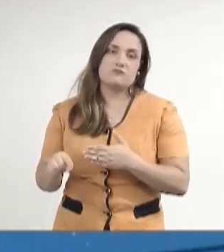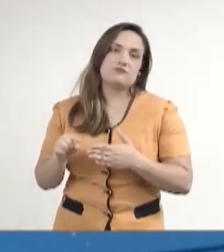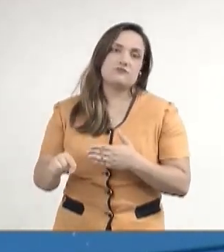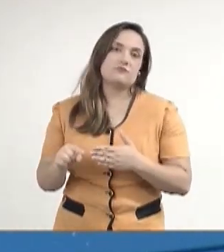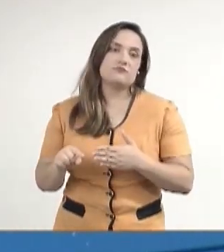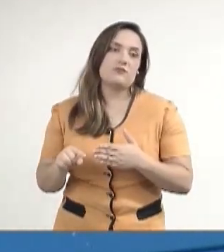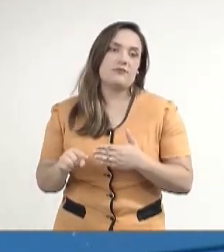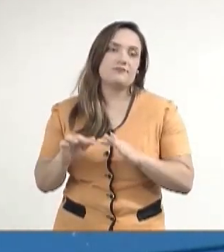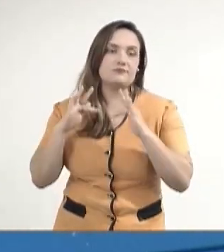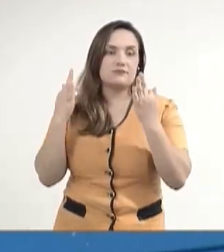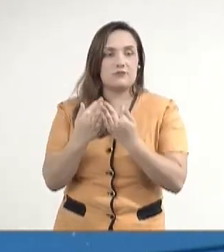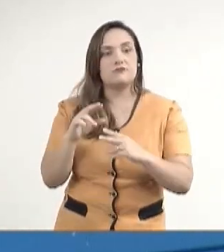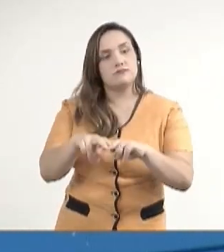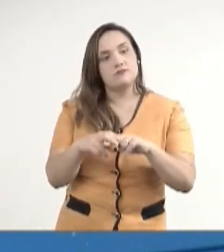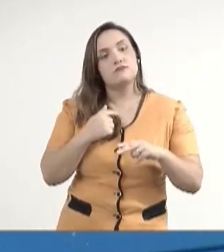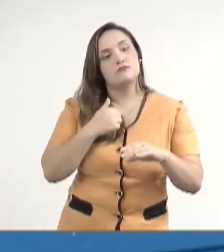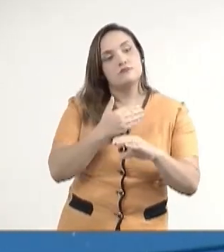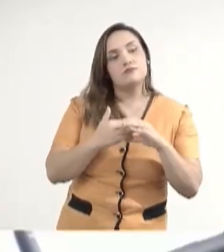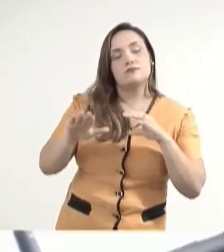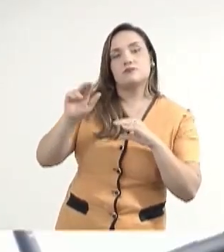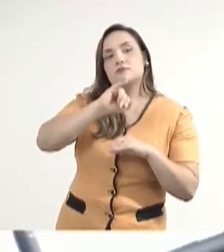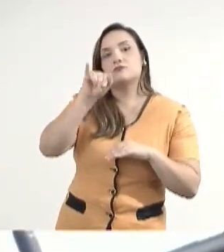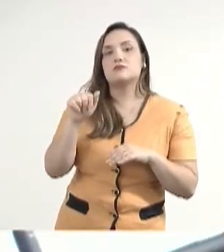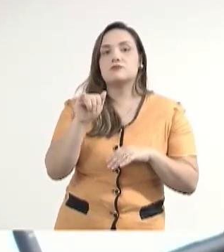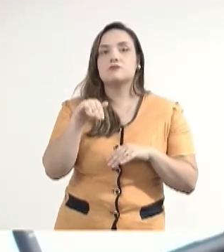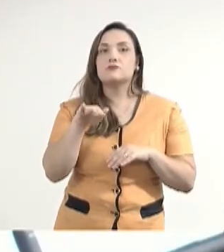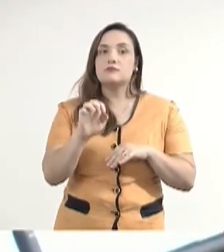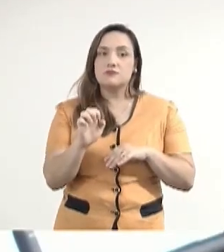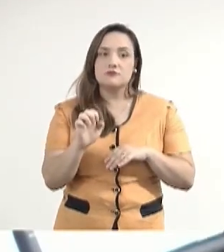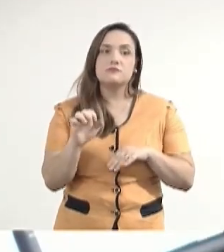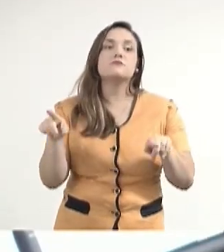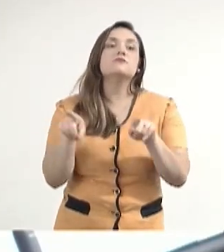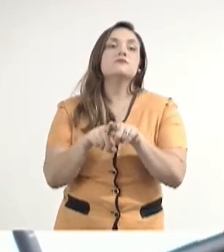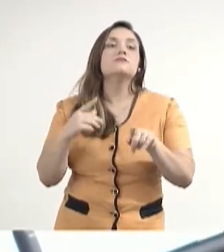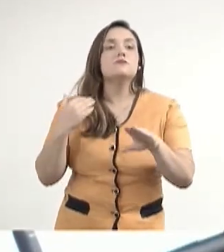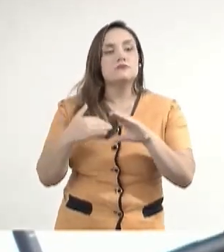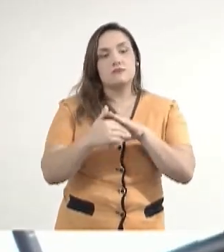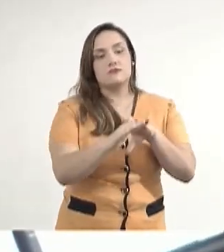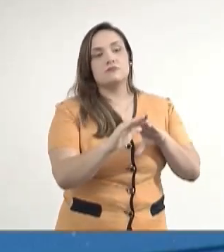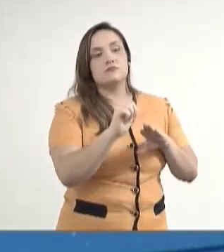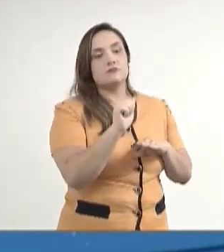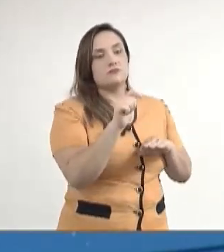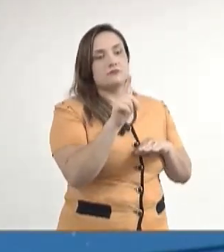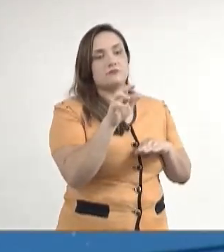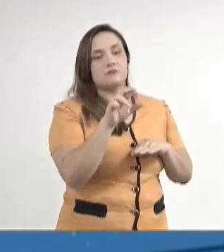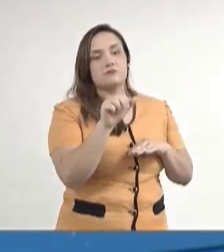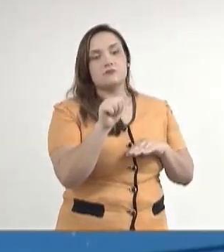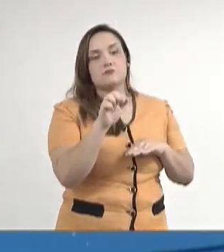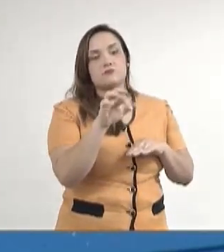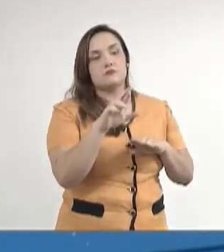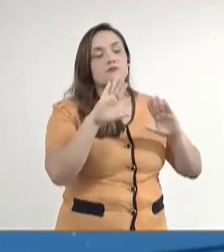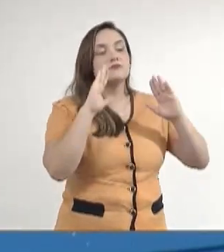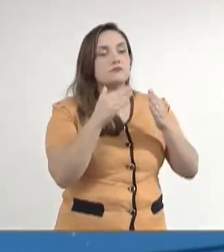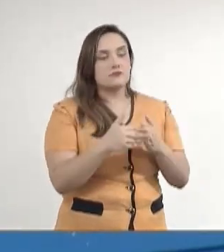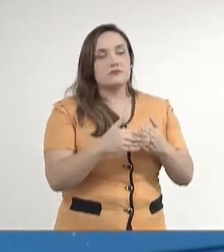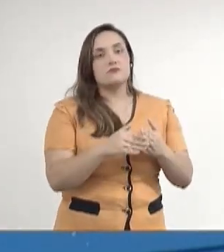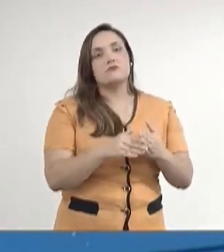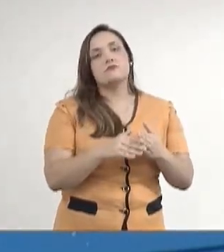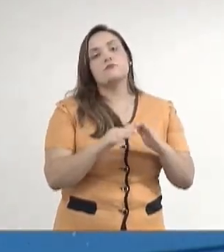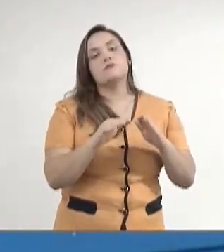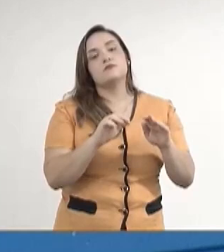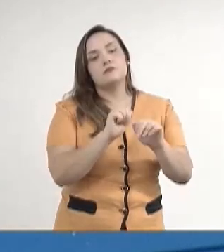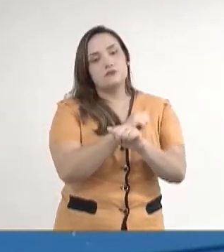agricultura familiar. Então, estou encaminhando para o Jaime, que é o secretário da pasta, deve encaminhar também para a Agraer, que trabalha com a agricultura familiar, que é,